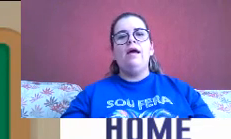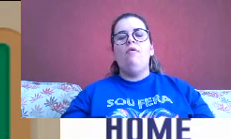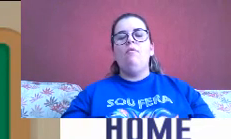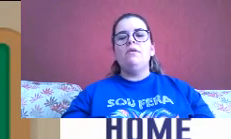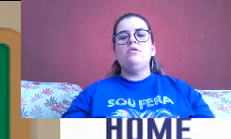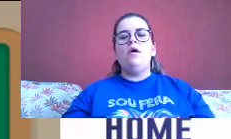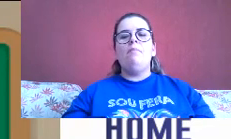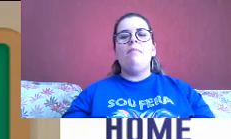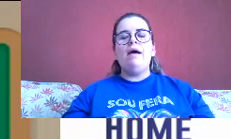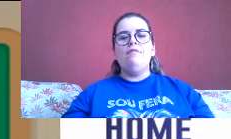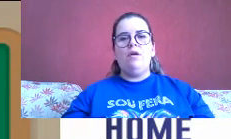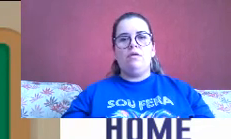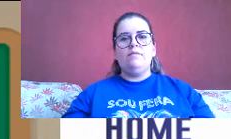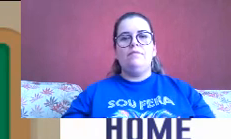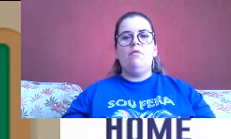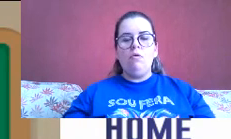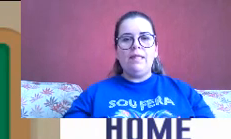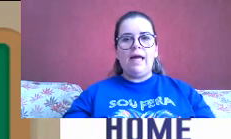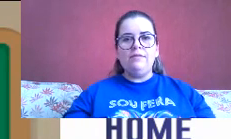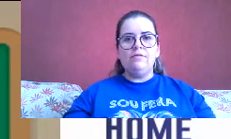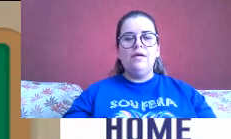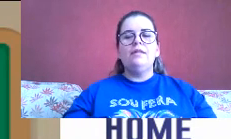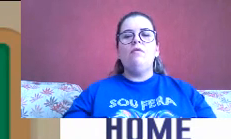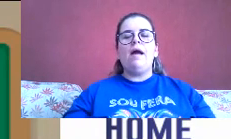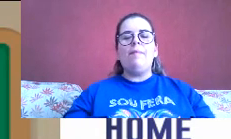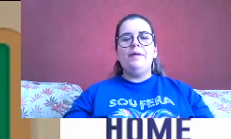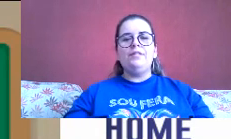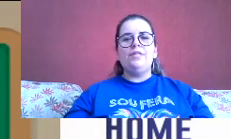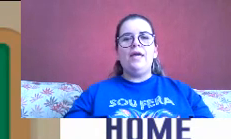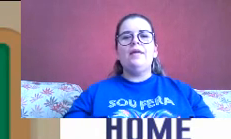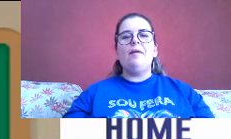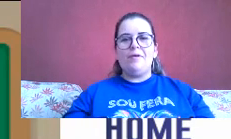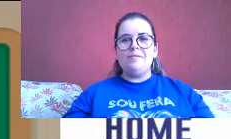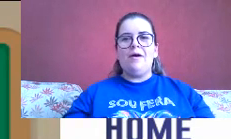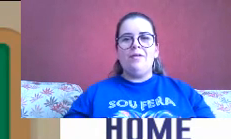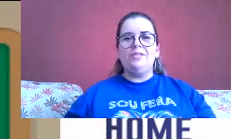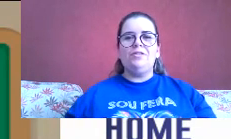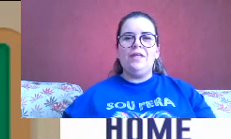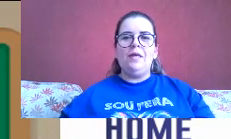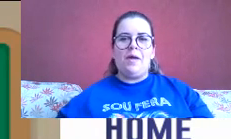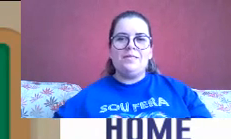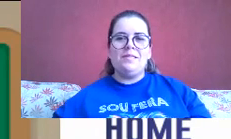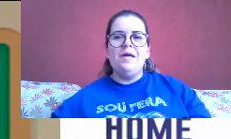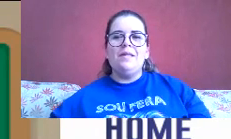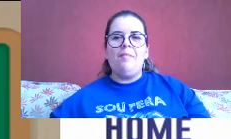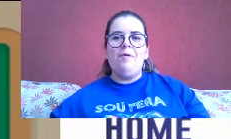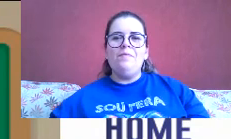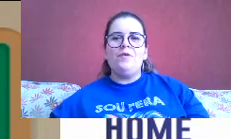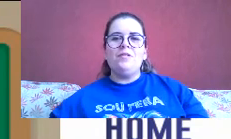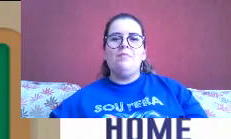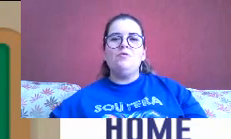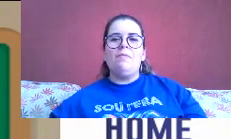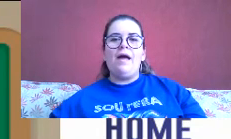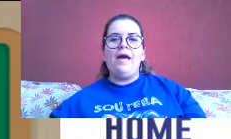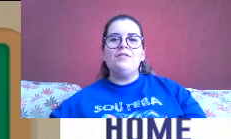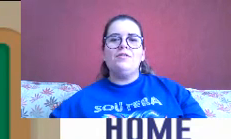criar uma história maravilhosa Combinado então capricha aí que na próxima aula a gente vai ter mais tá bom